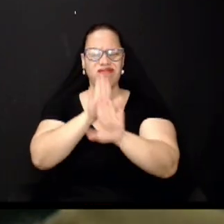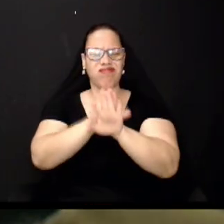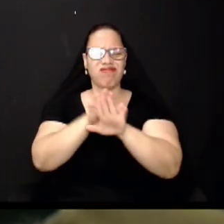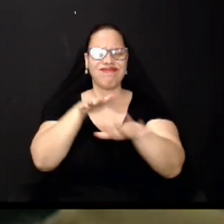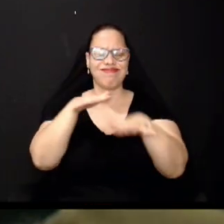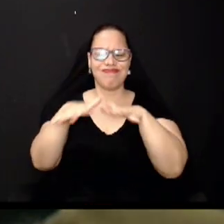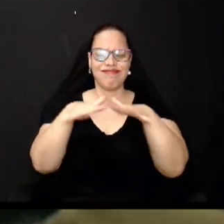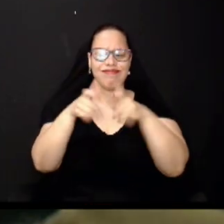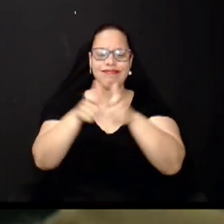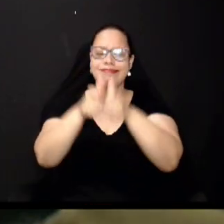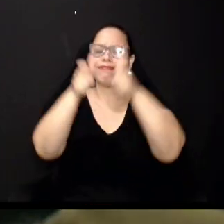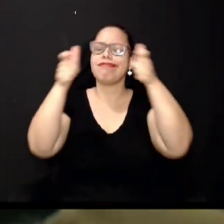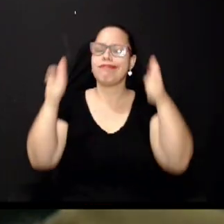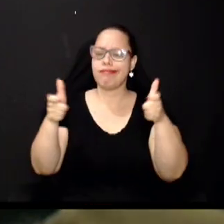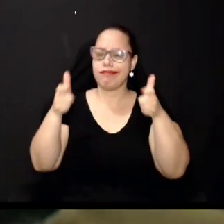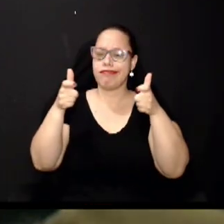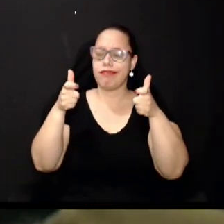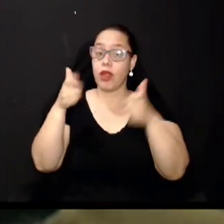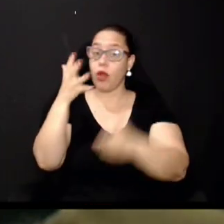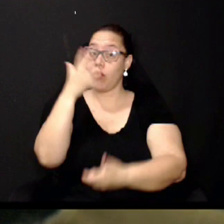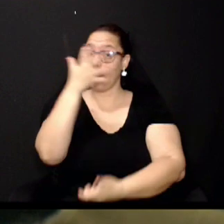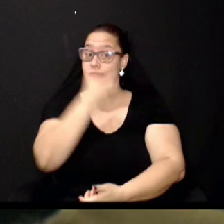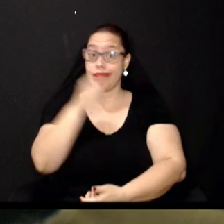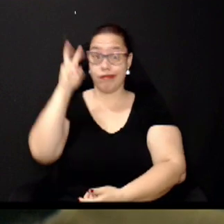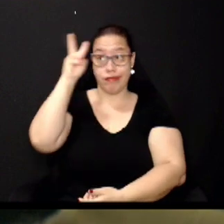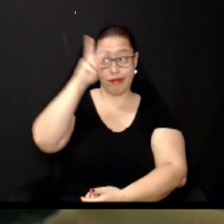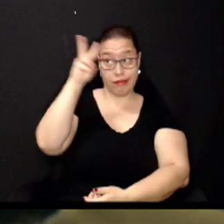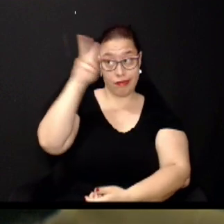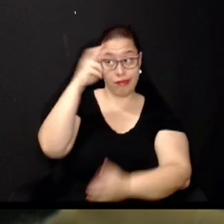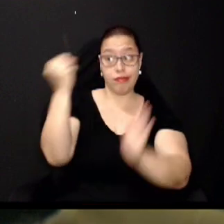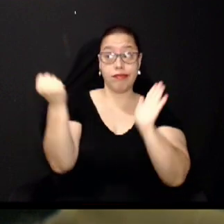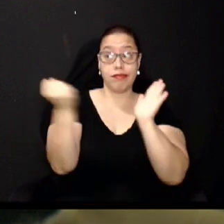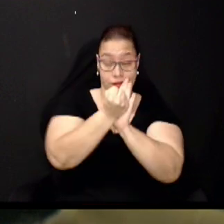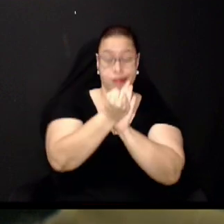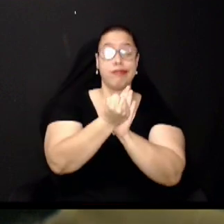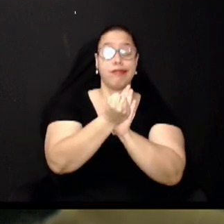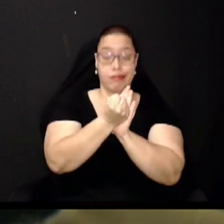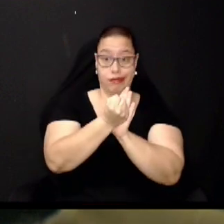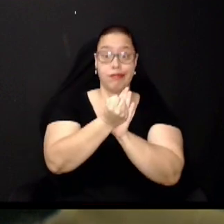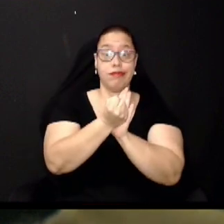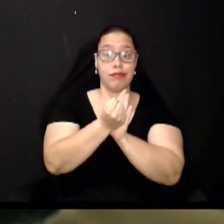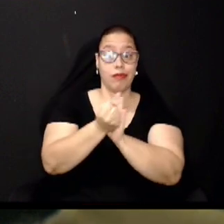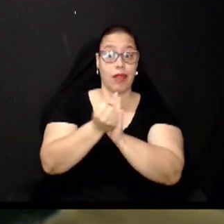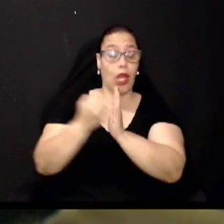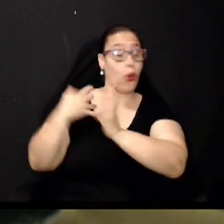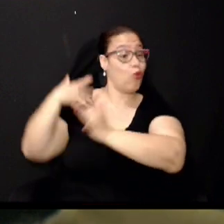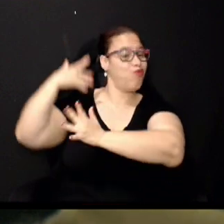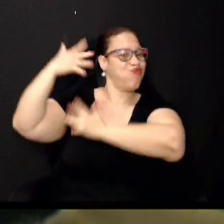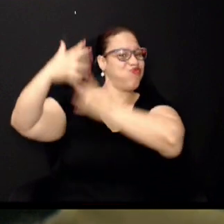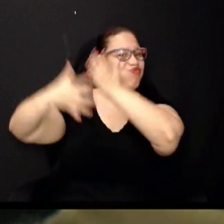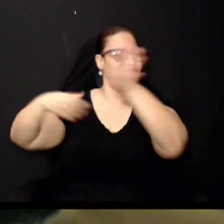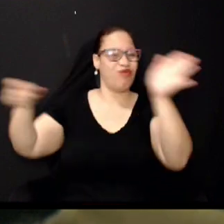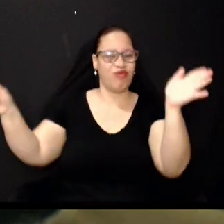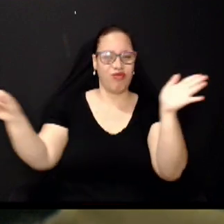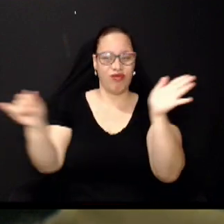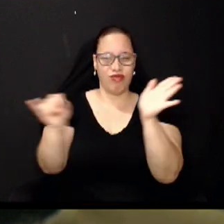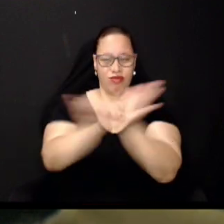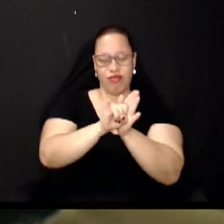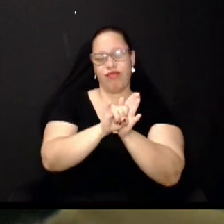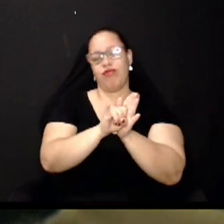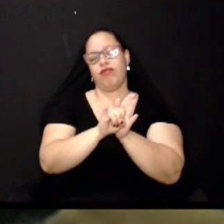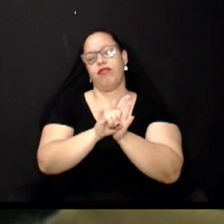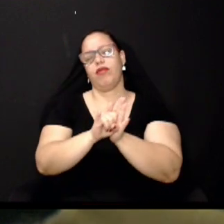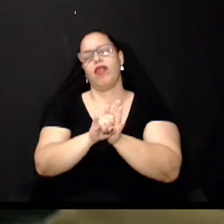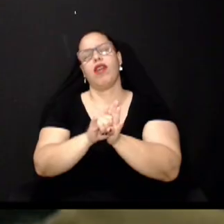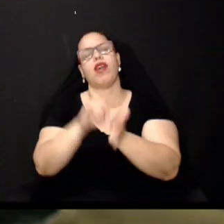que a estética. Tem história, tem o registro, e o resgate da própria identidade. Tem saúde emocional e